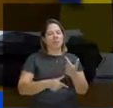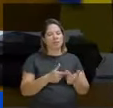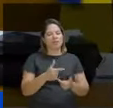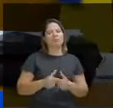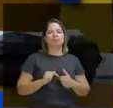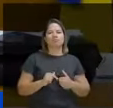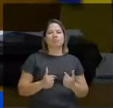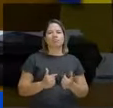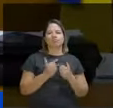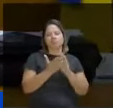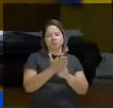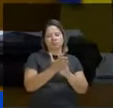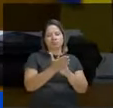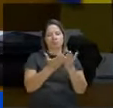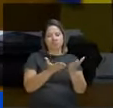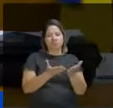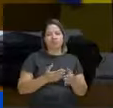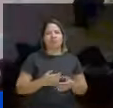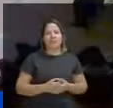muito empenho, tá? Parabéns.